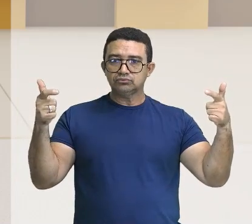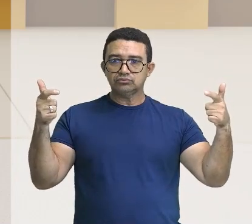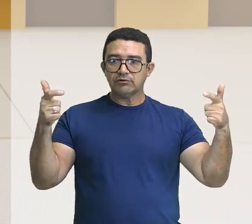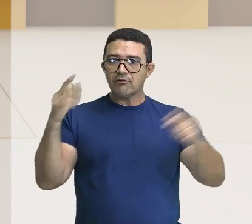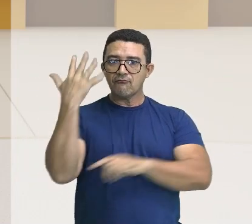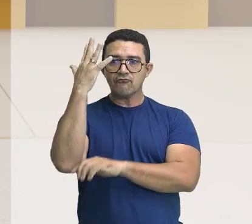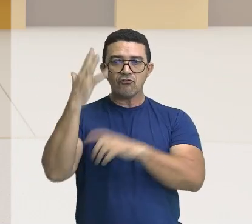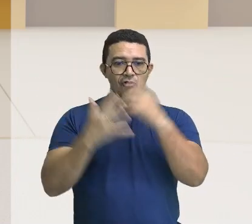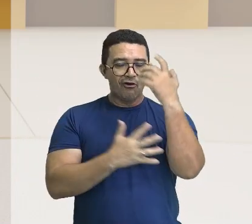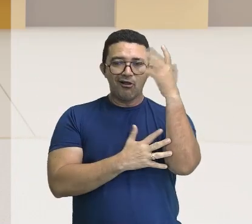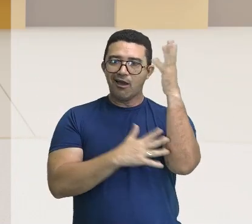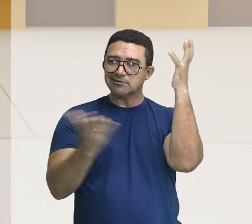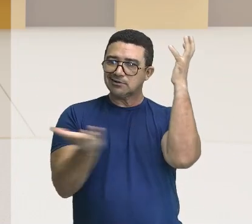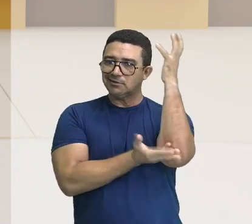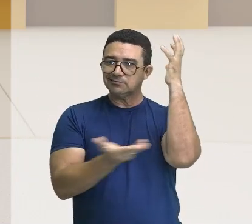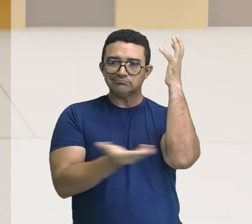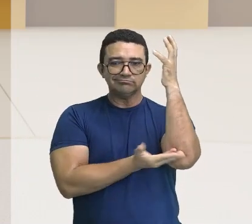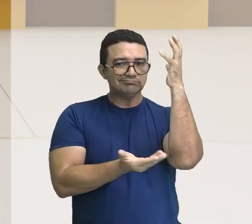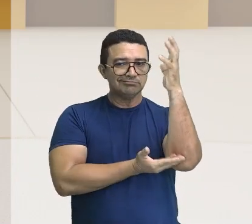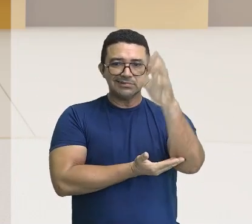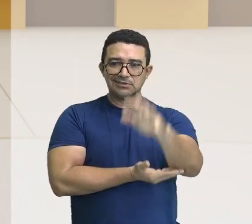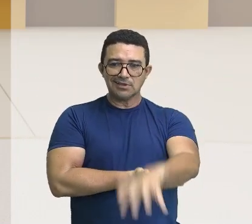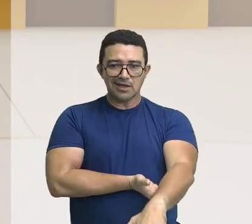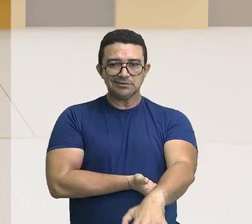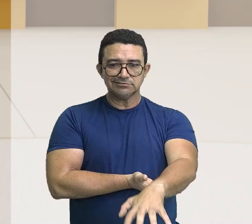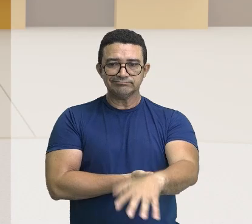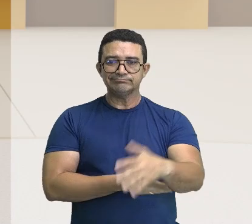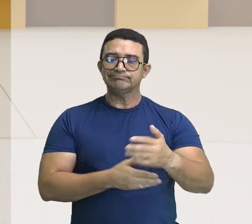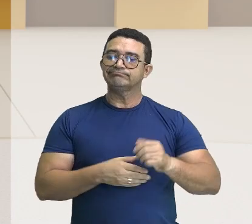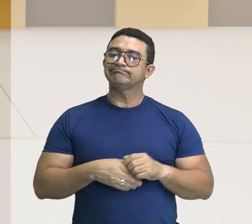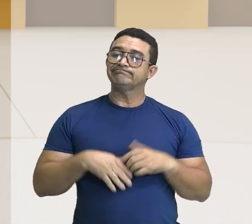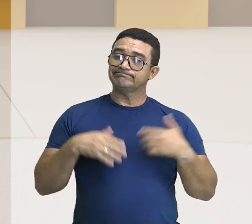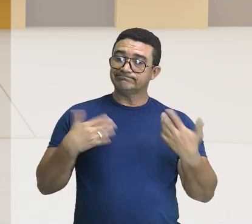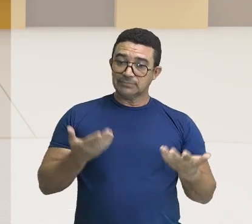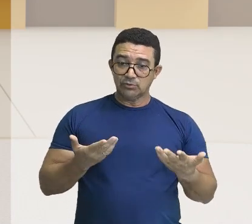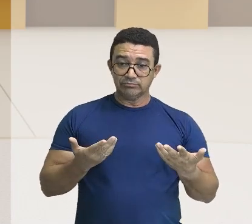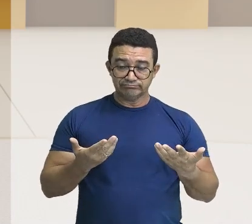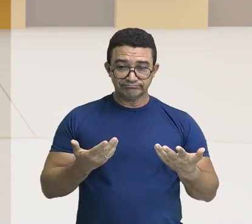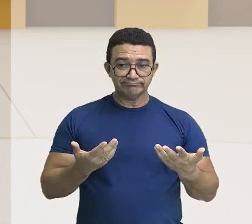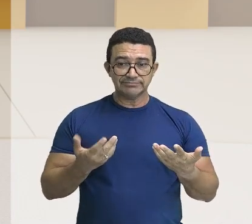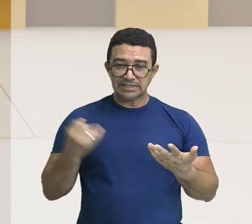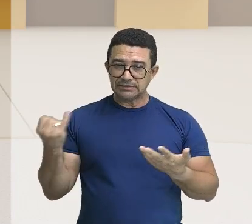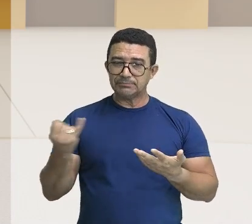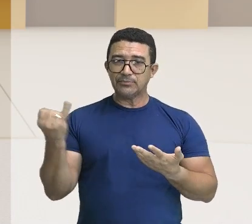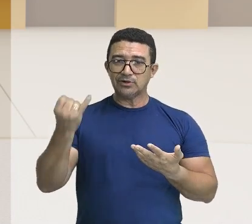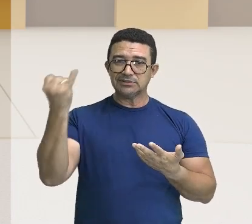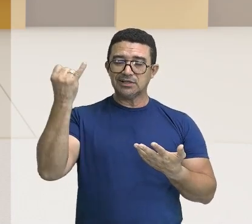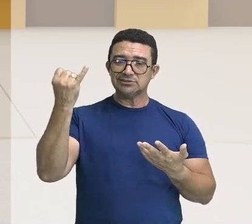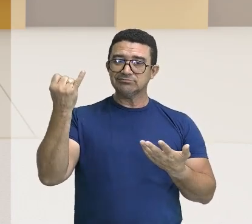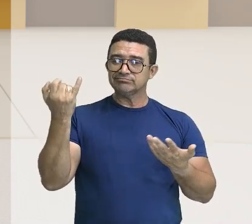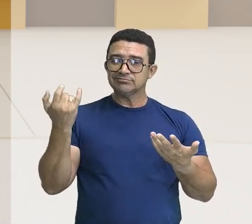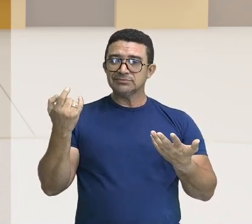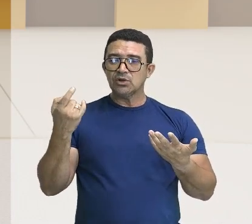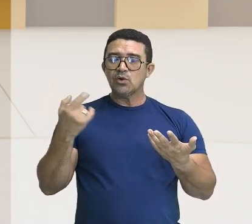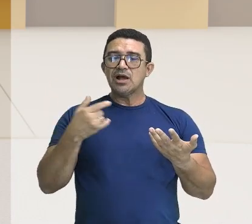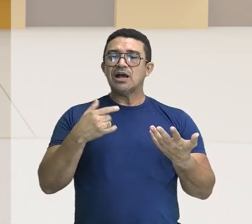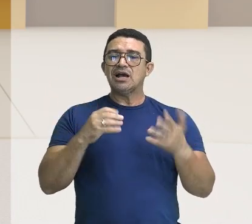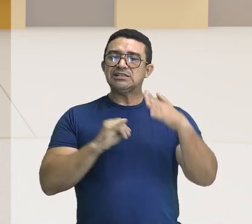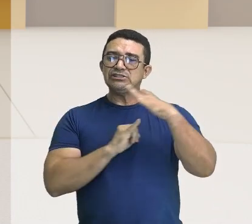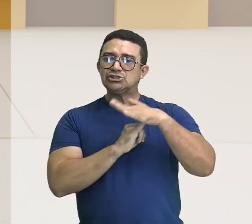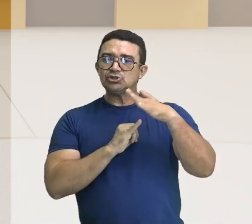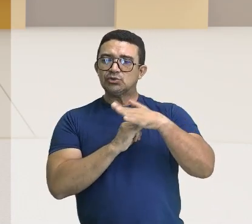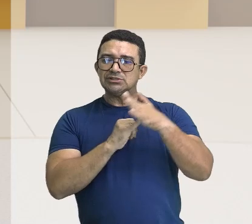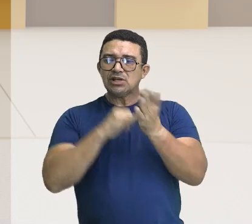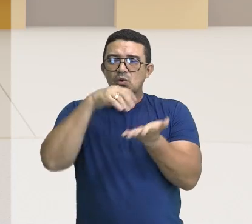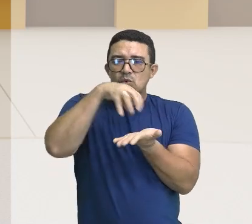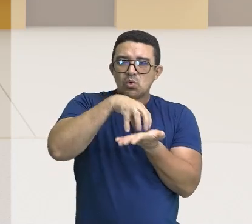da floresta foram desmatados, professor. Então é importante realmente... A gente observou aí, então, que houve aquela fragilidade institucional que a gente mencionou